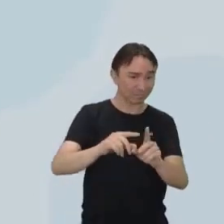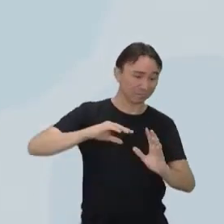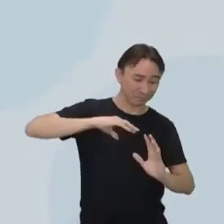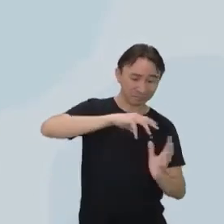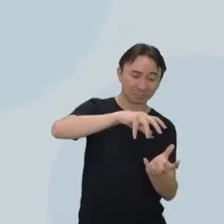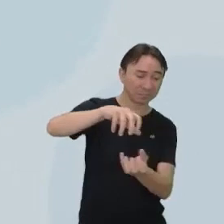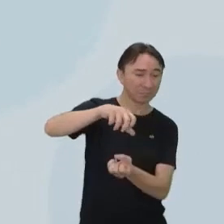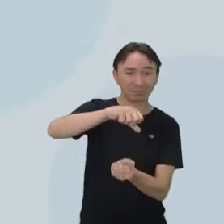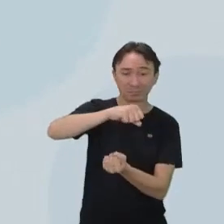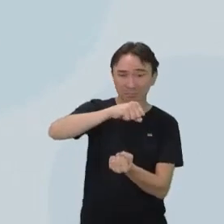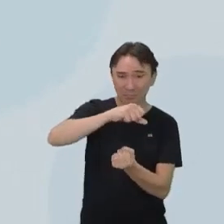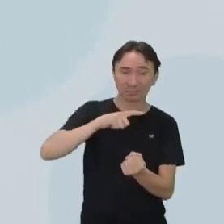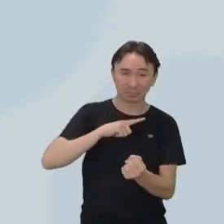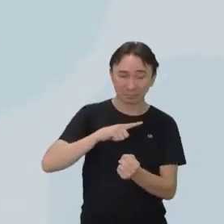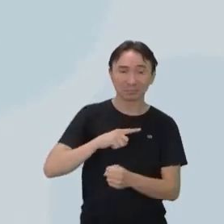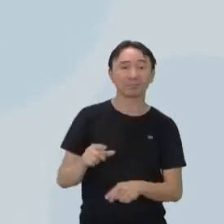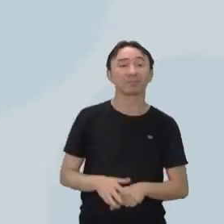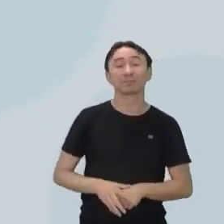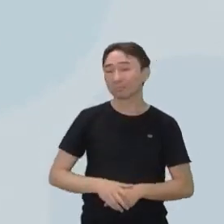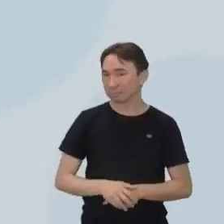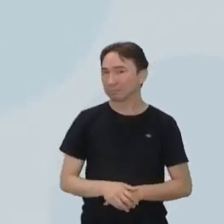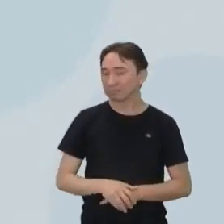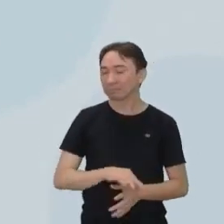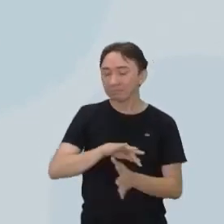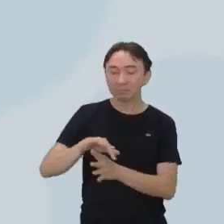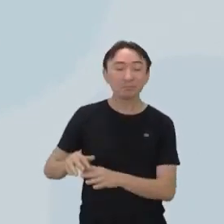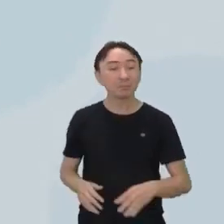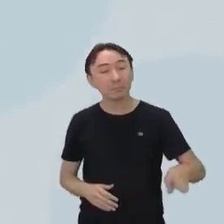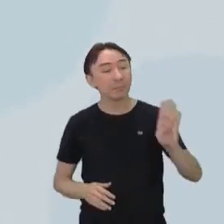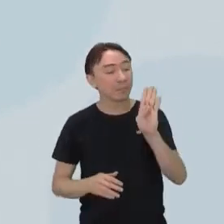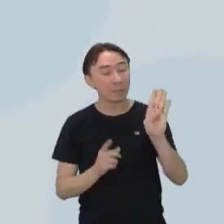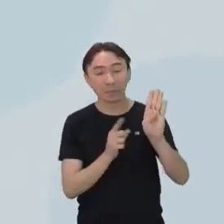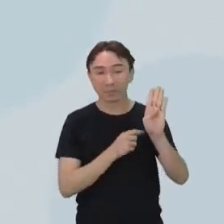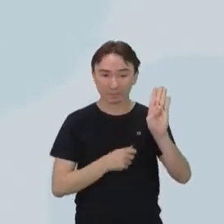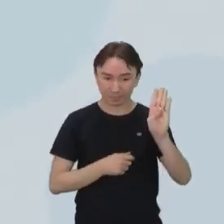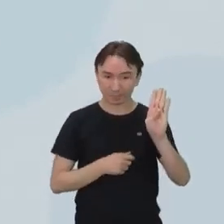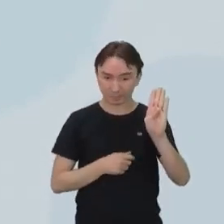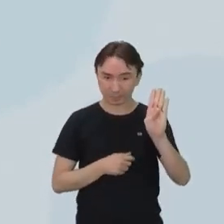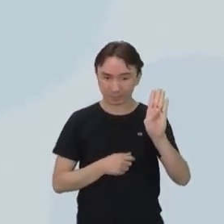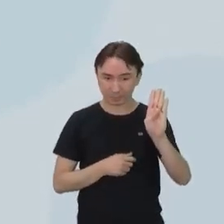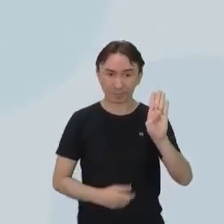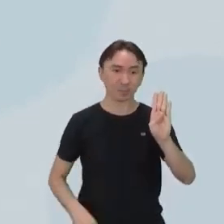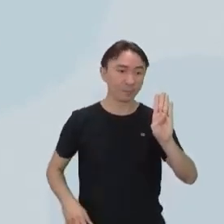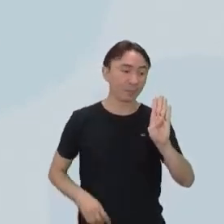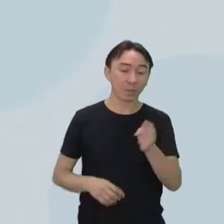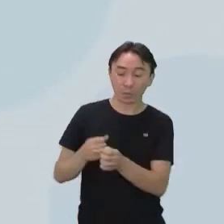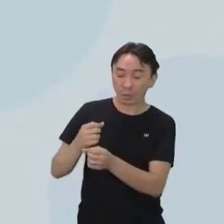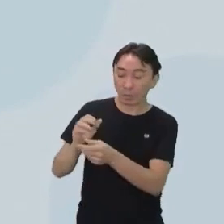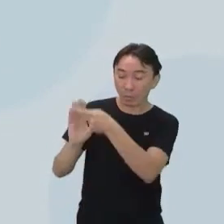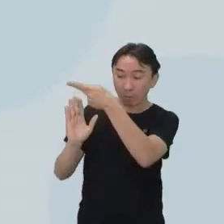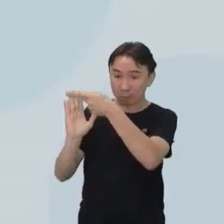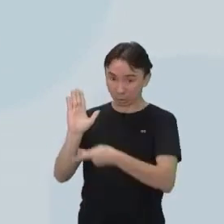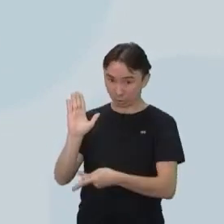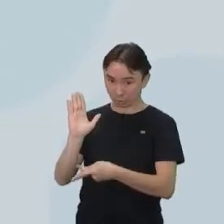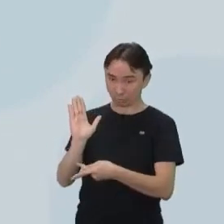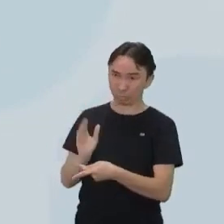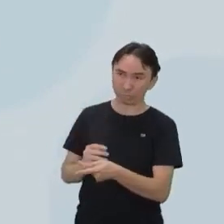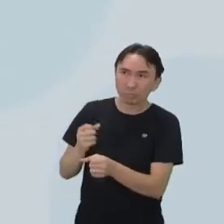No item B, professor? Nós temos aí, ó, um projeto de construção sustentável visa